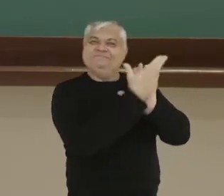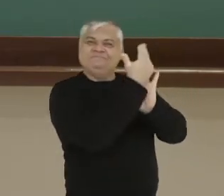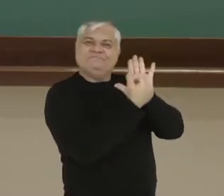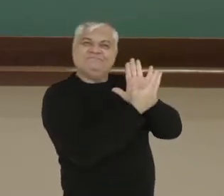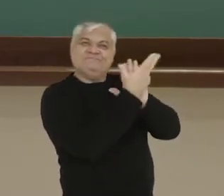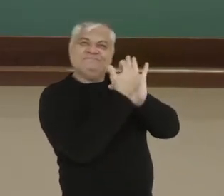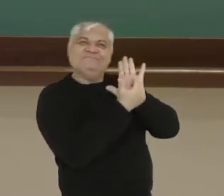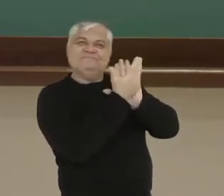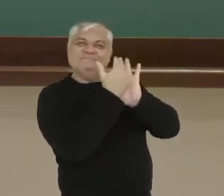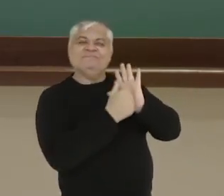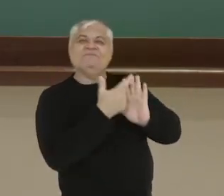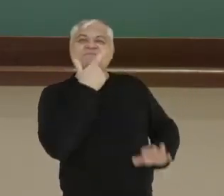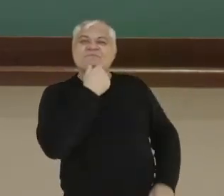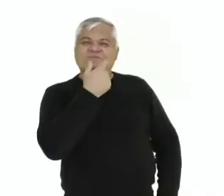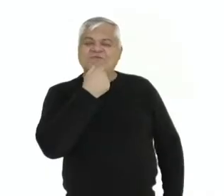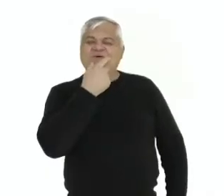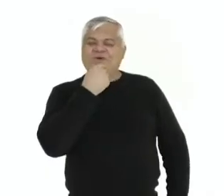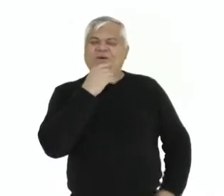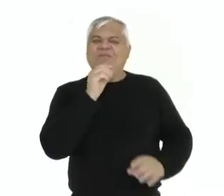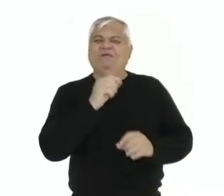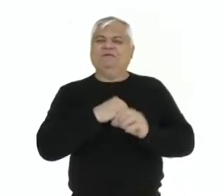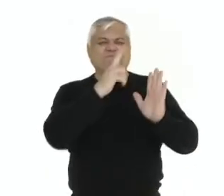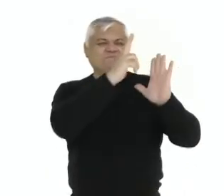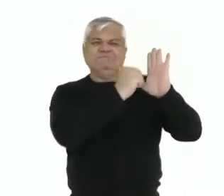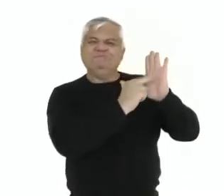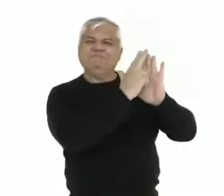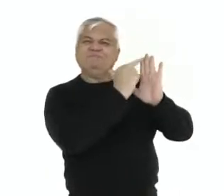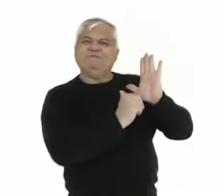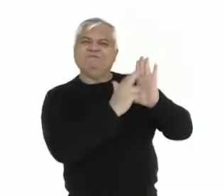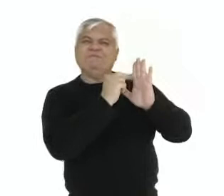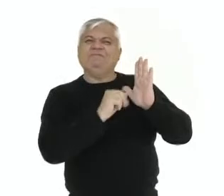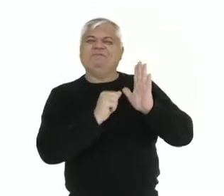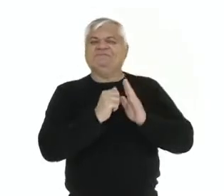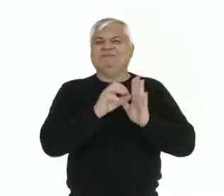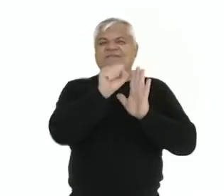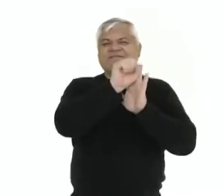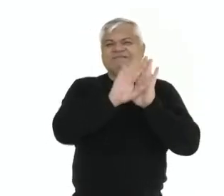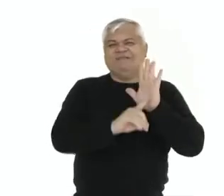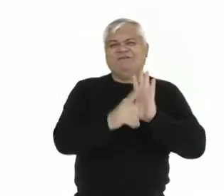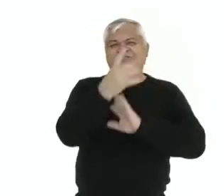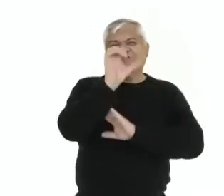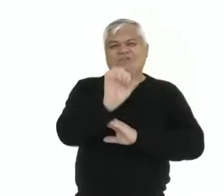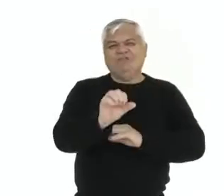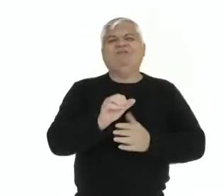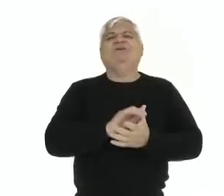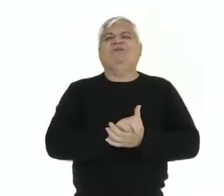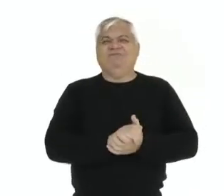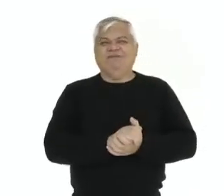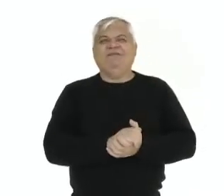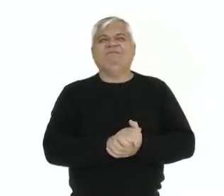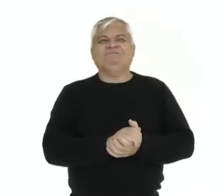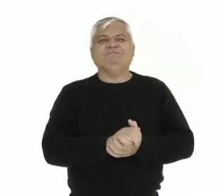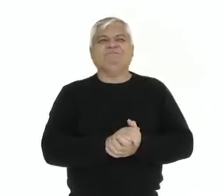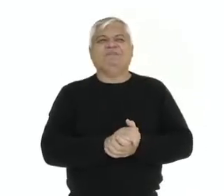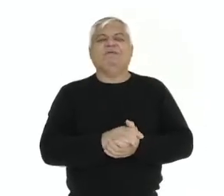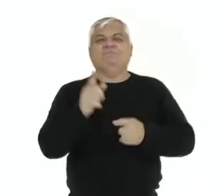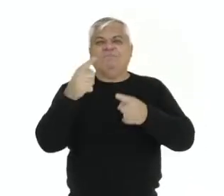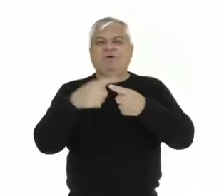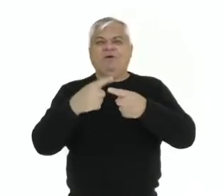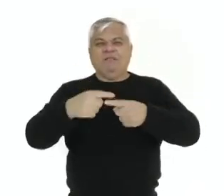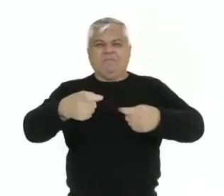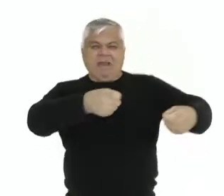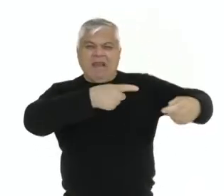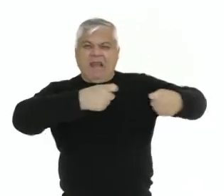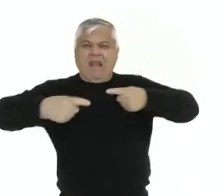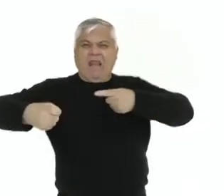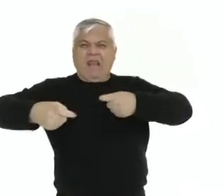uma obra do século XIX que reproduz um evento histórico do século XVII, a participação,